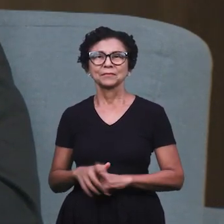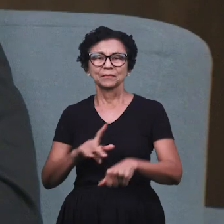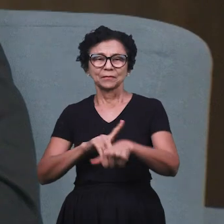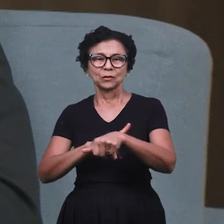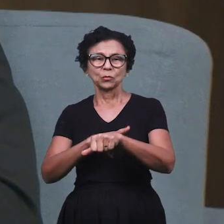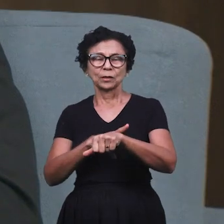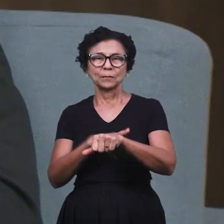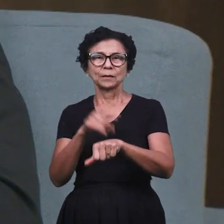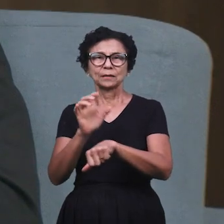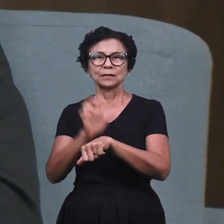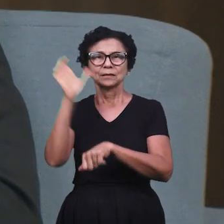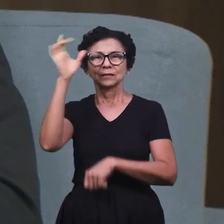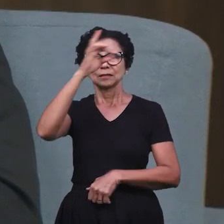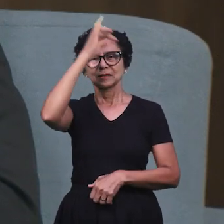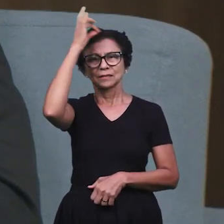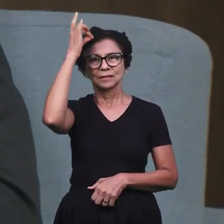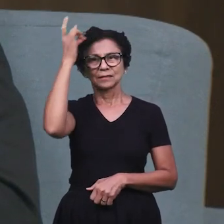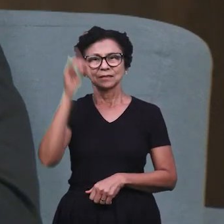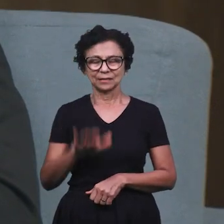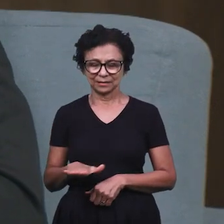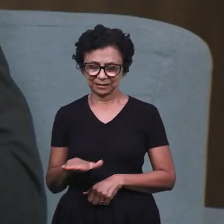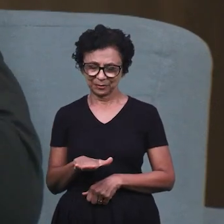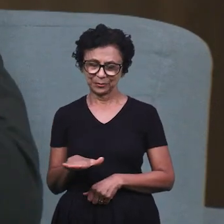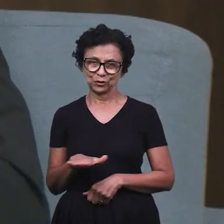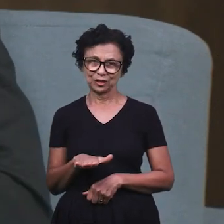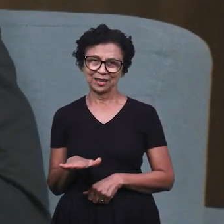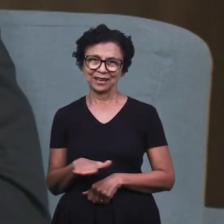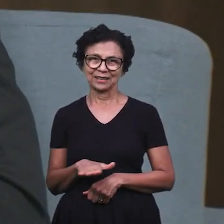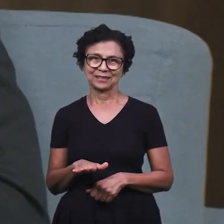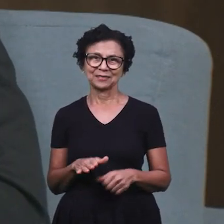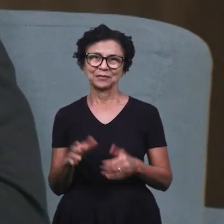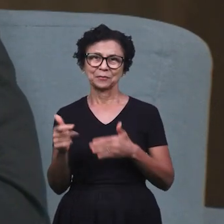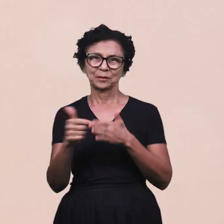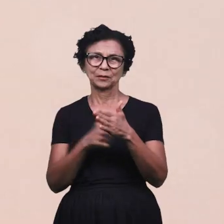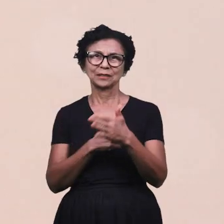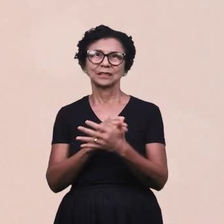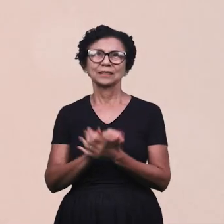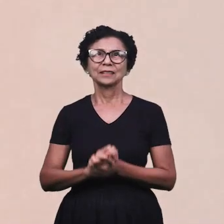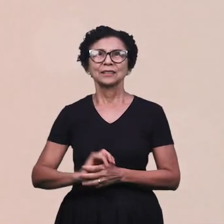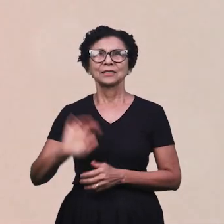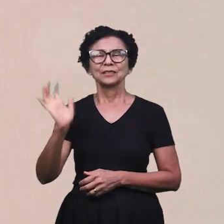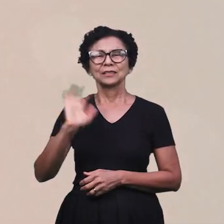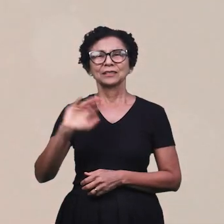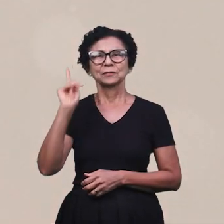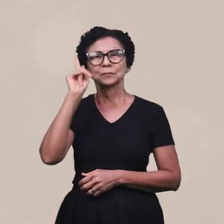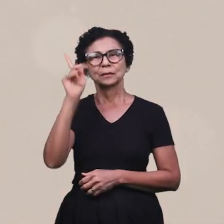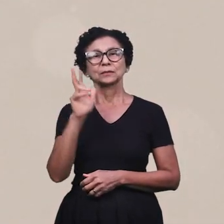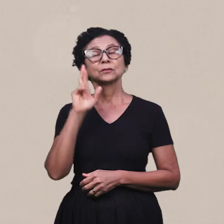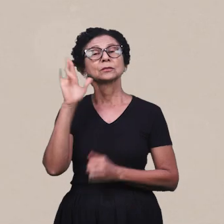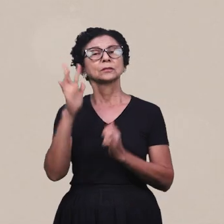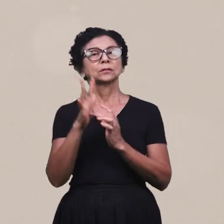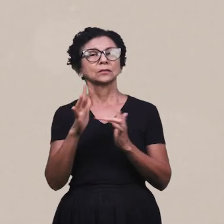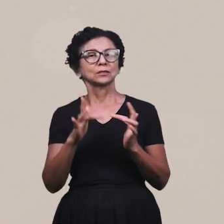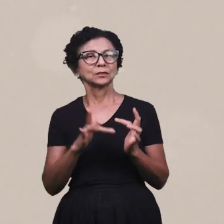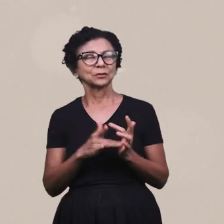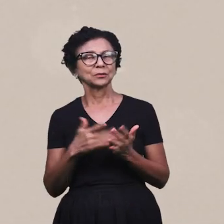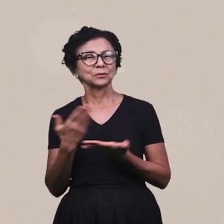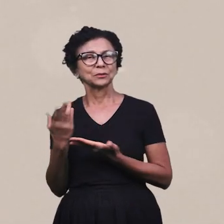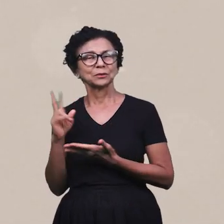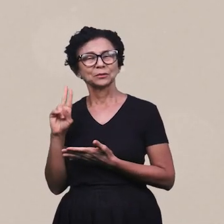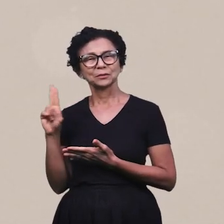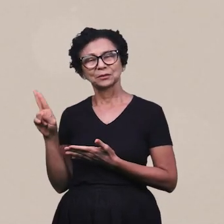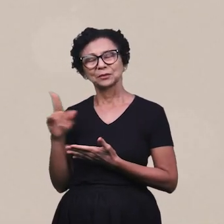Santo. Lara é uma intermediária e vai fazer a sua pergunta. Olá, paz do Senhor Jesus, eu me chamo Lara,